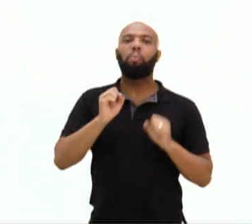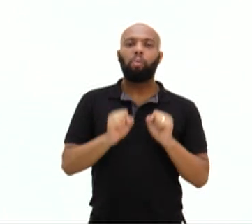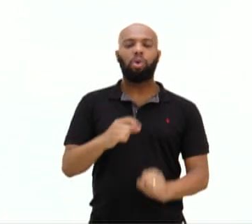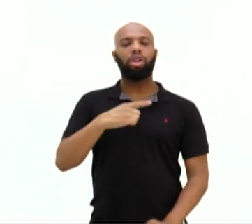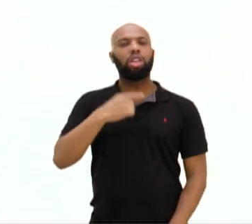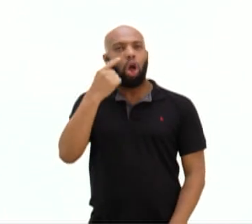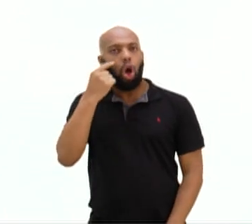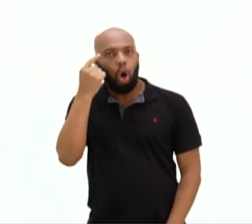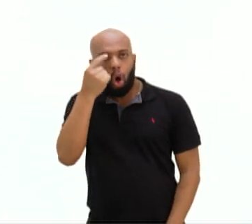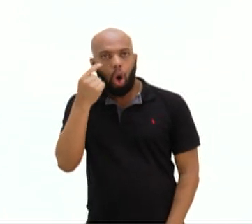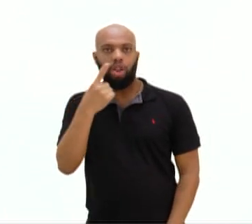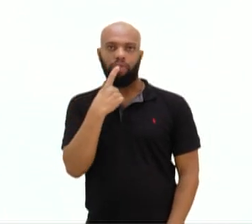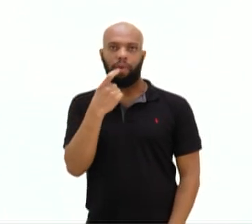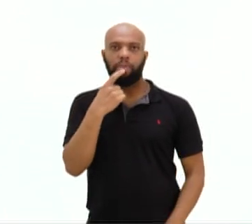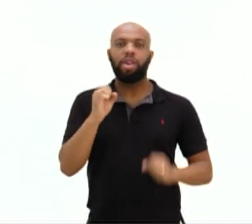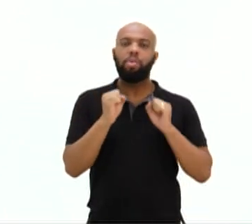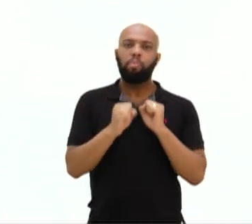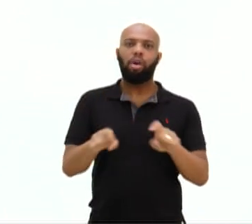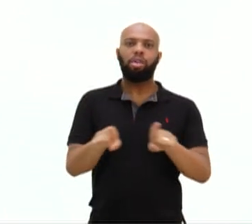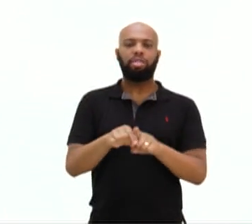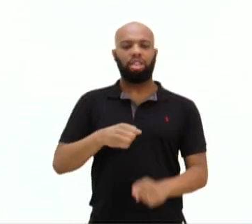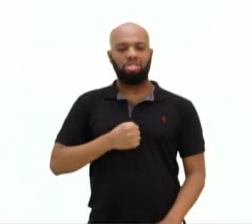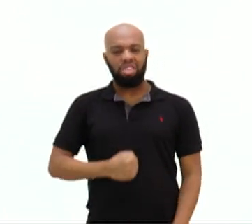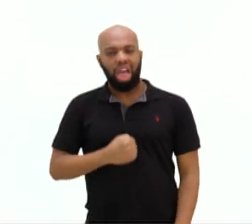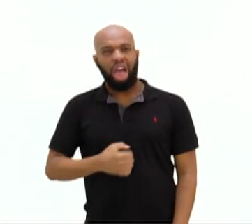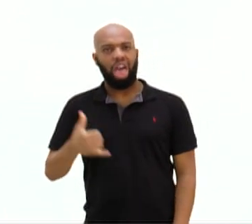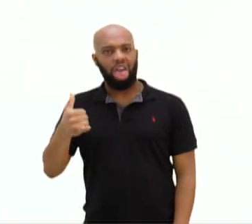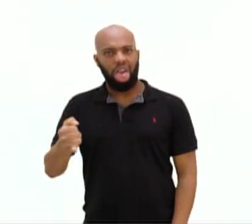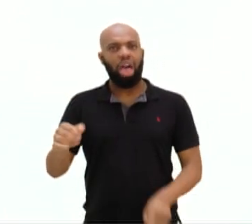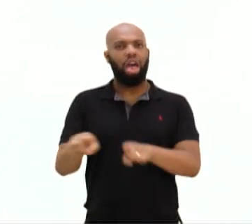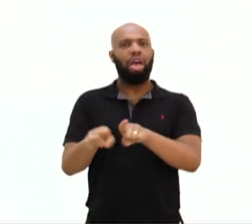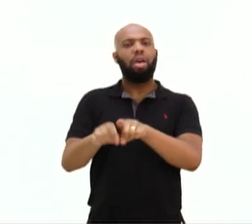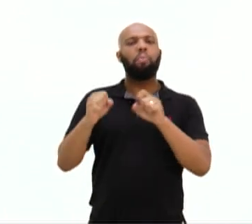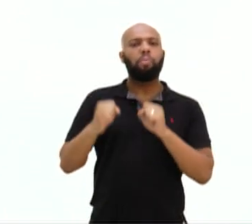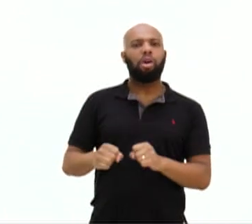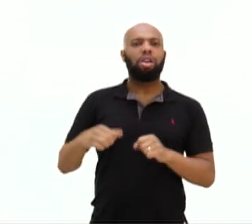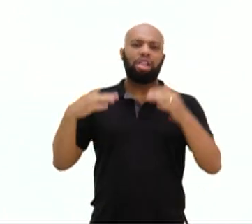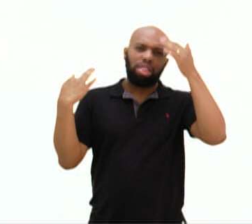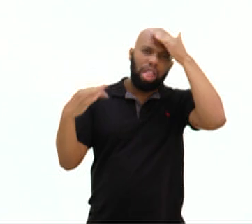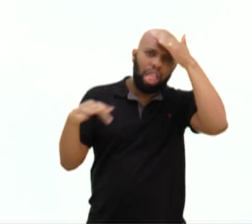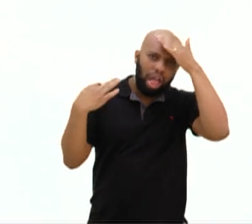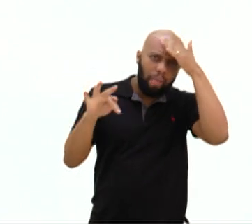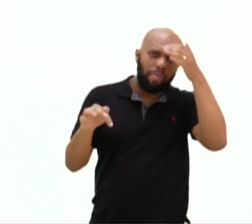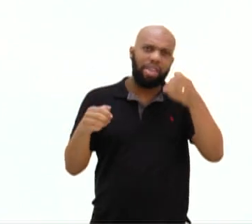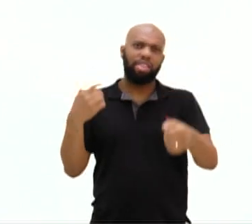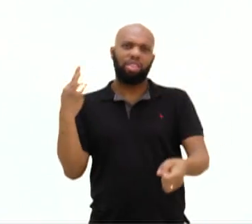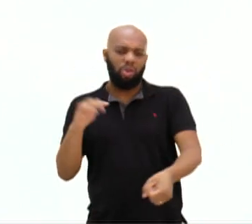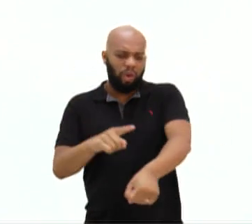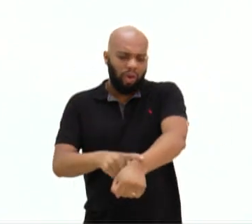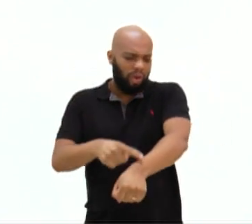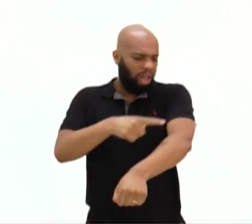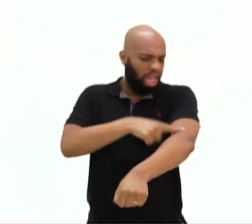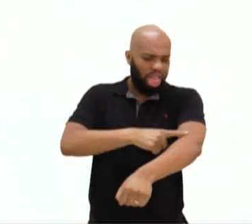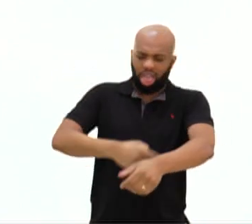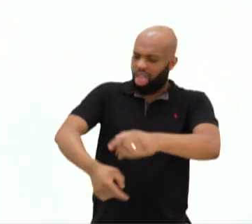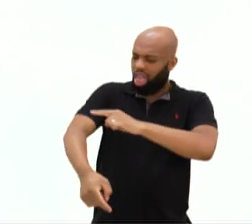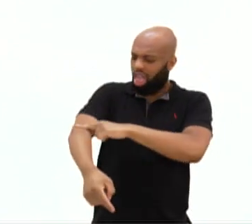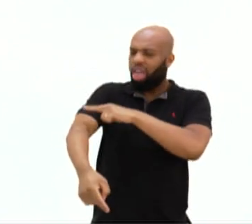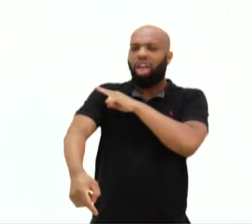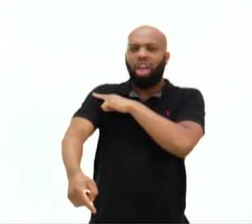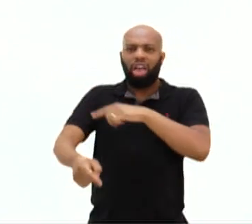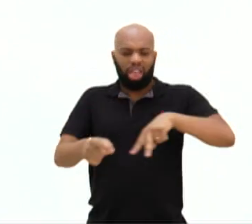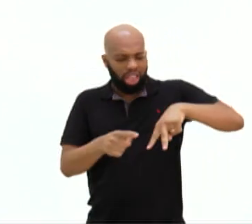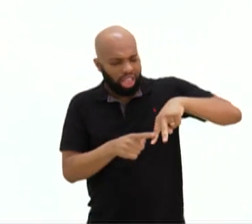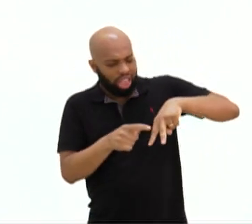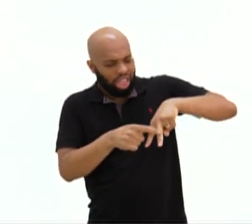vermelhos, a pessoa pode ter diarreia, pode ter dor de cabeça, dor nas articulações, mancha pelo corpo, uma febre